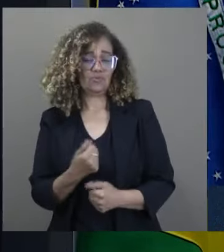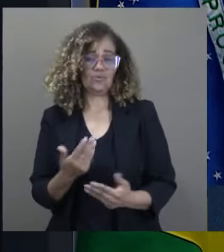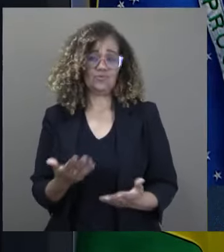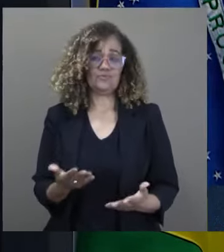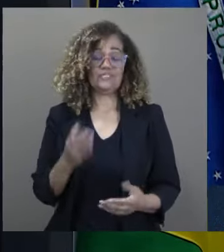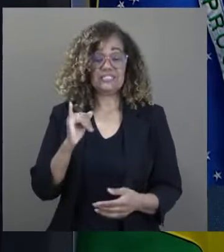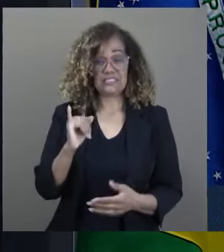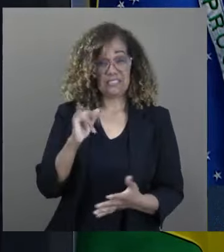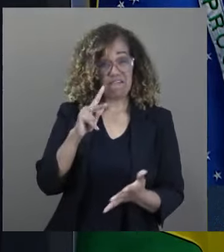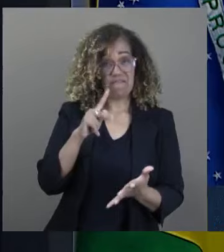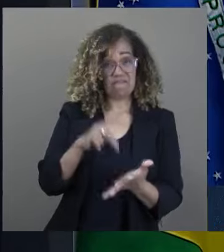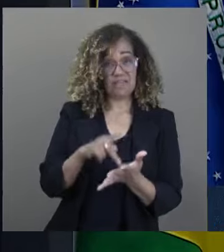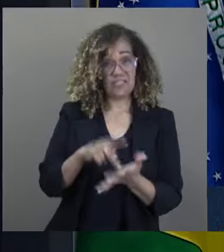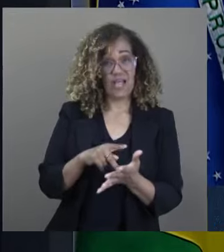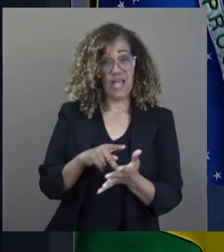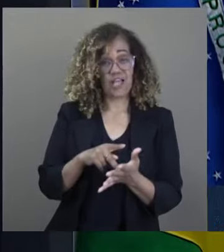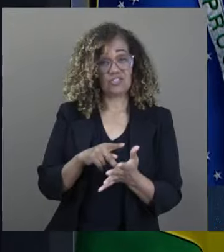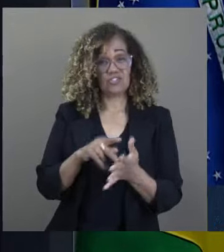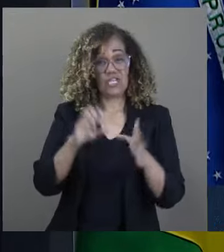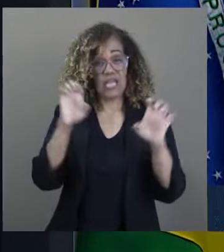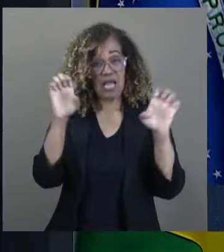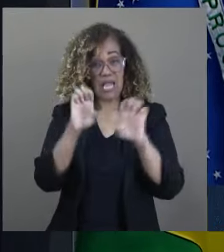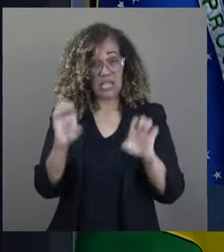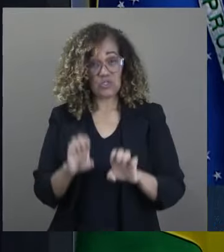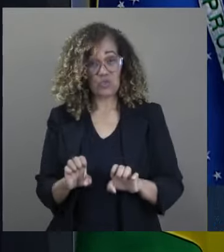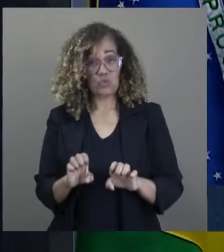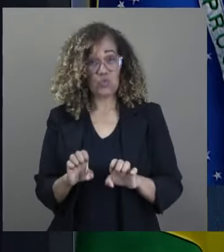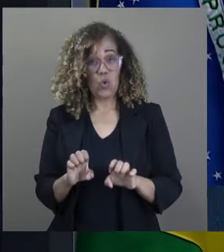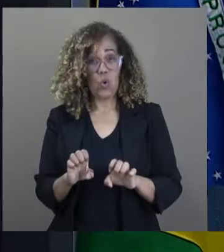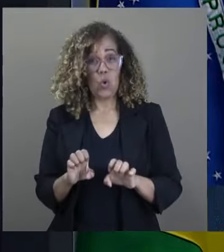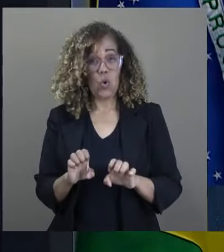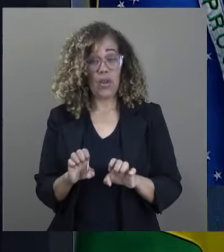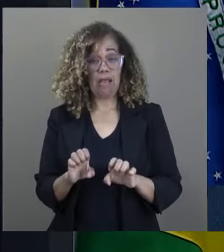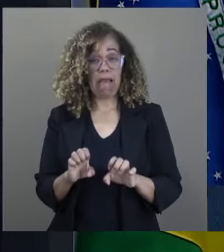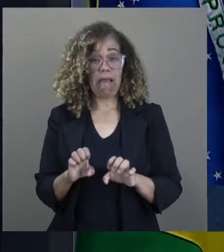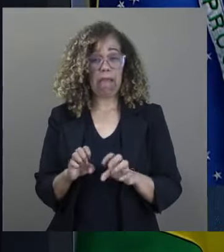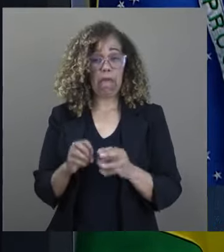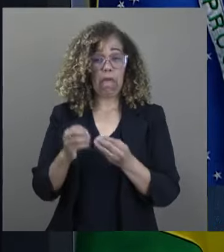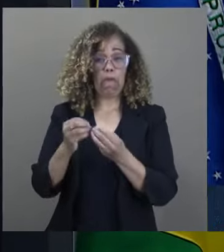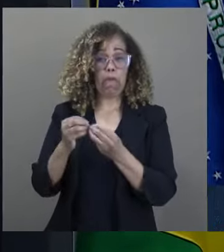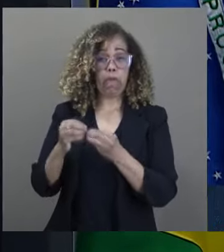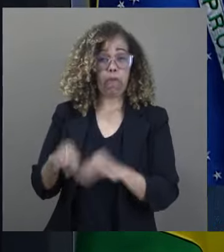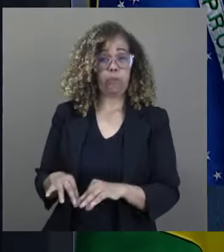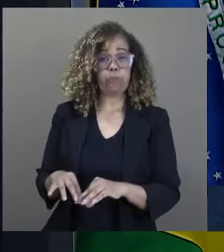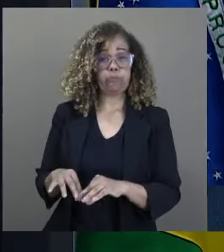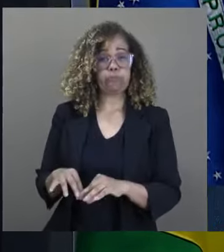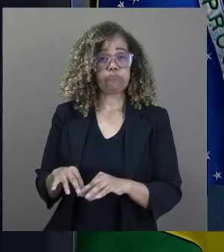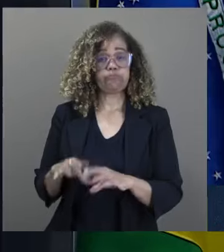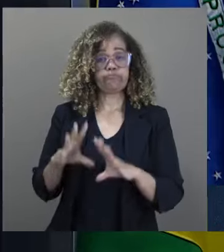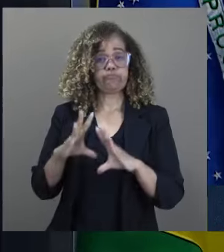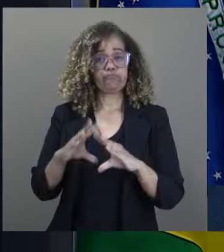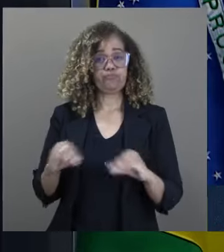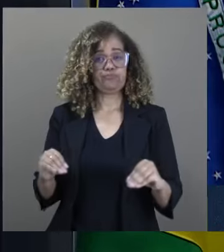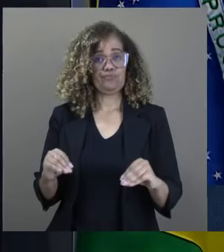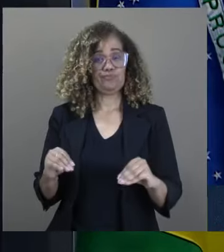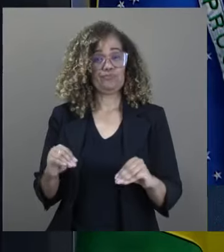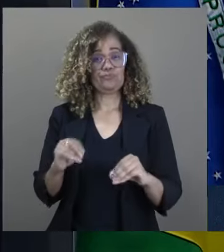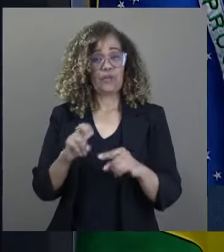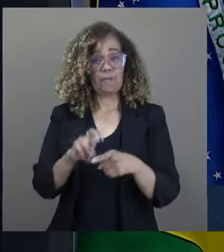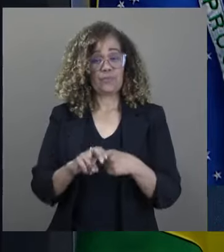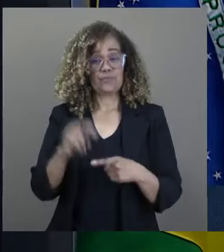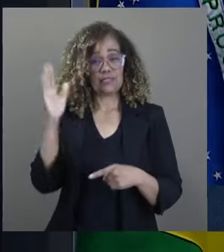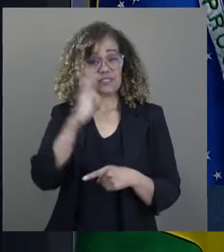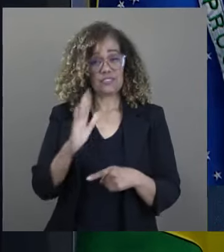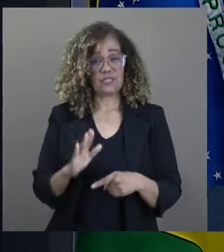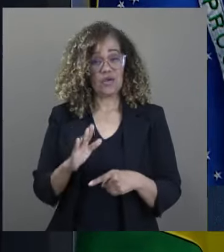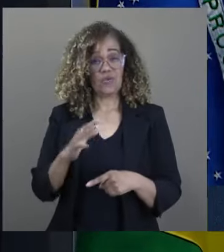quando, na verdade, a estrutura está corroída, está apodrecida nessa nação. E esse